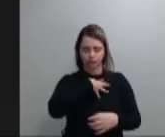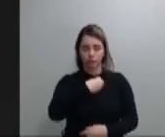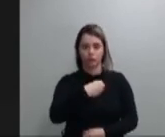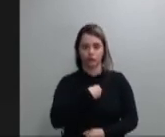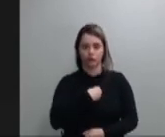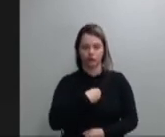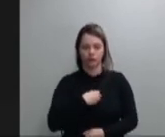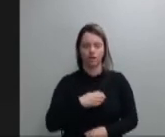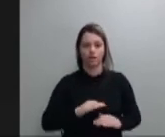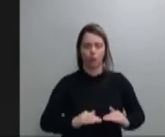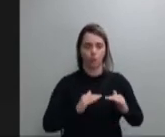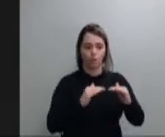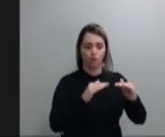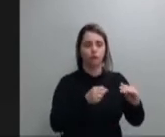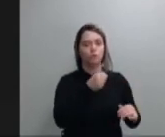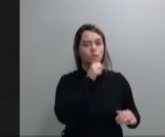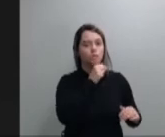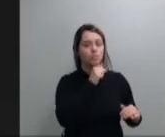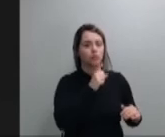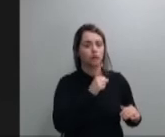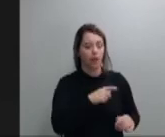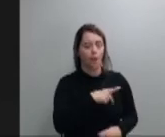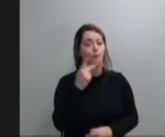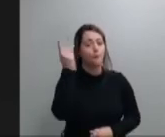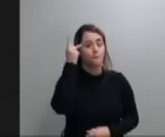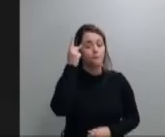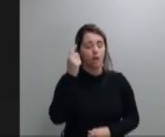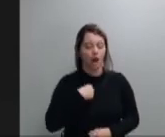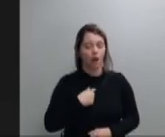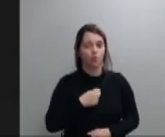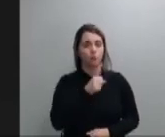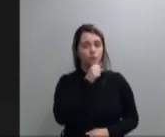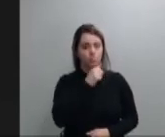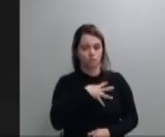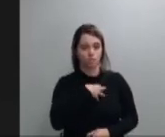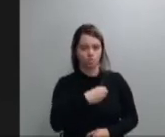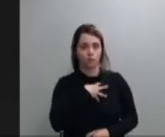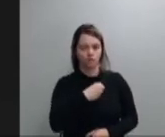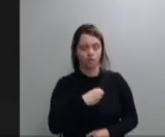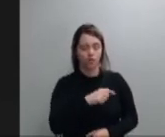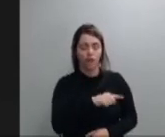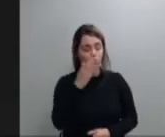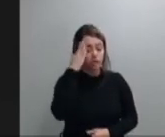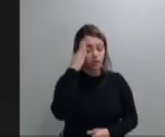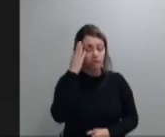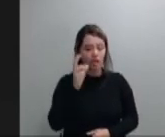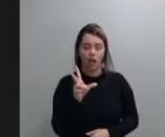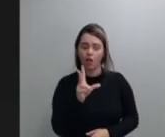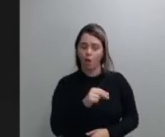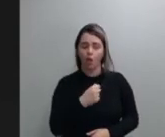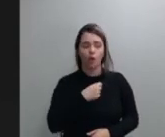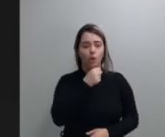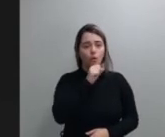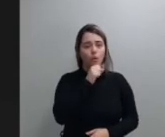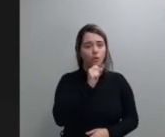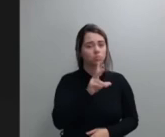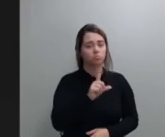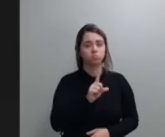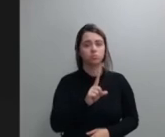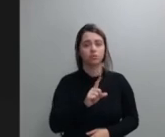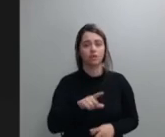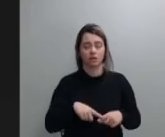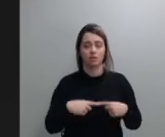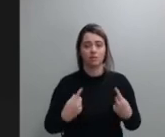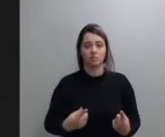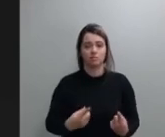avô e eu pensava que eram meus tios eu só vim saber que não era filho do meu avô quando eu já tinha bem 12 ou 13 anos de idade faz pouco tempo